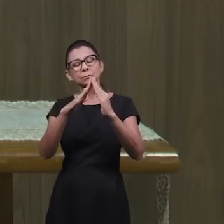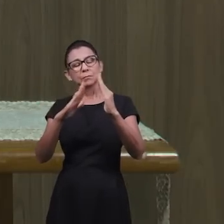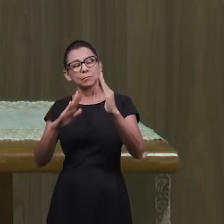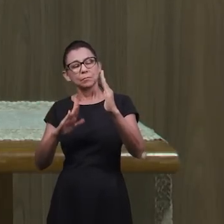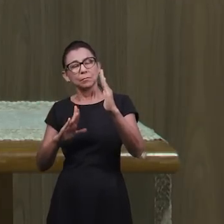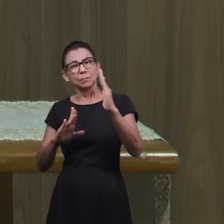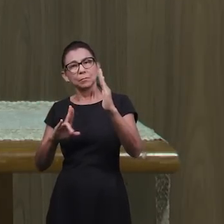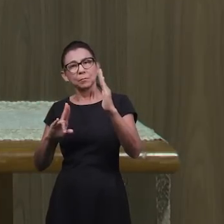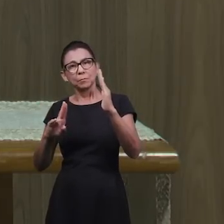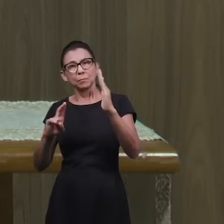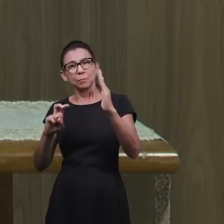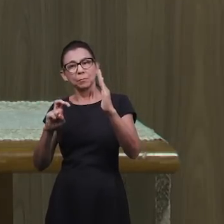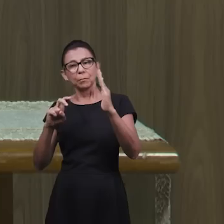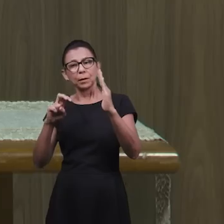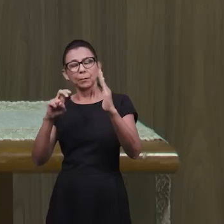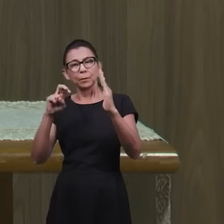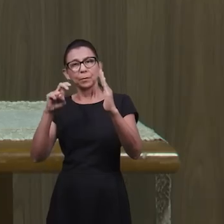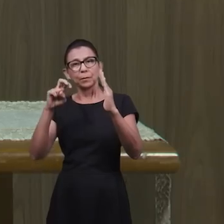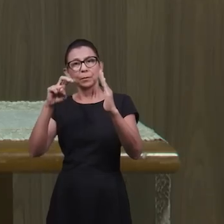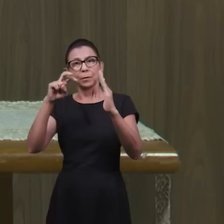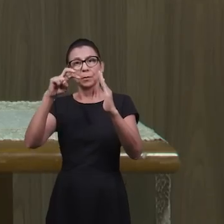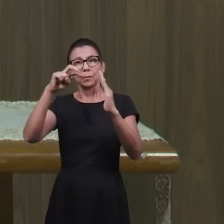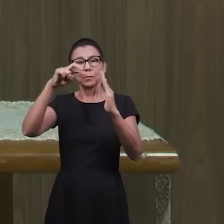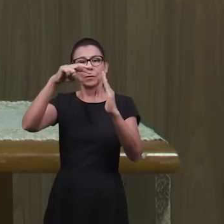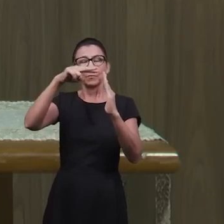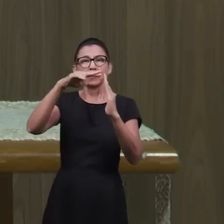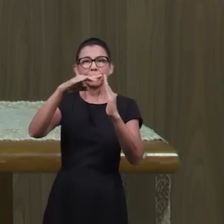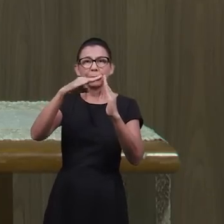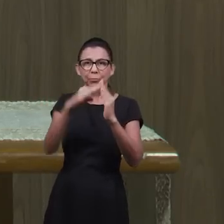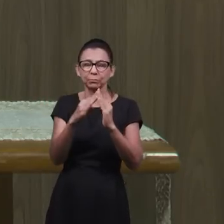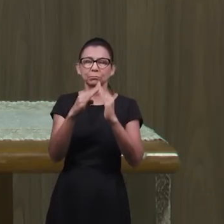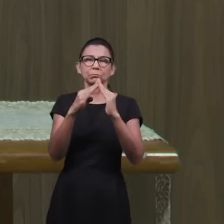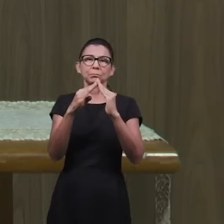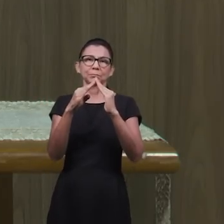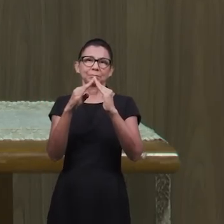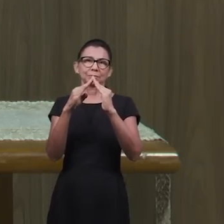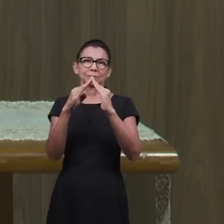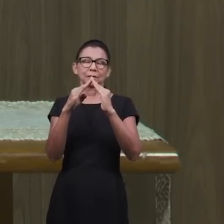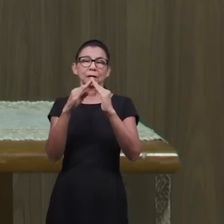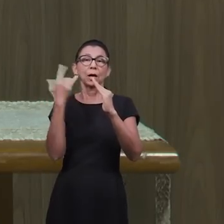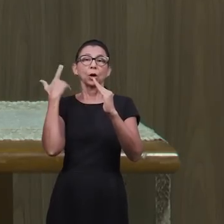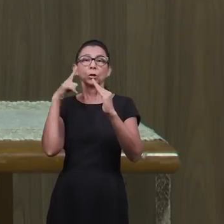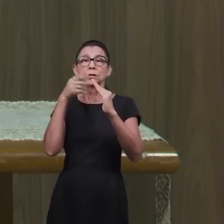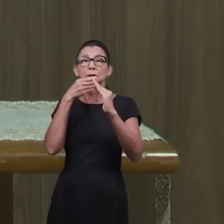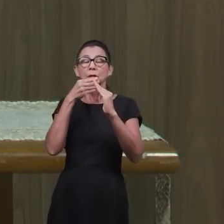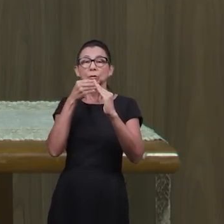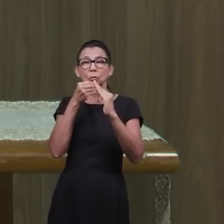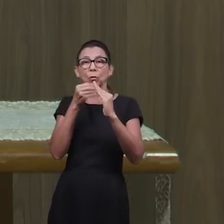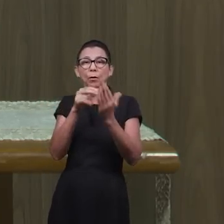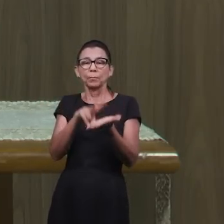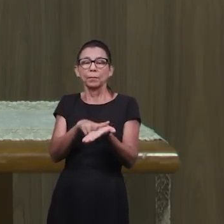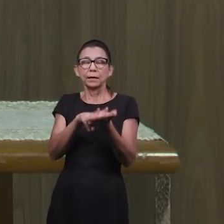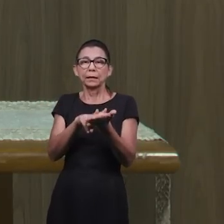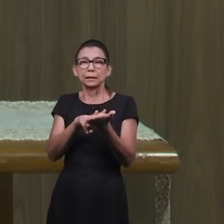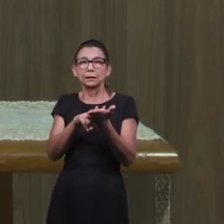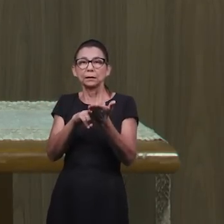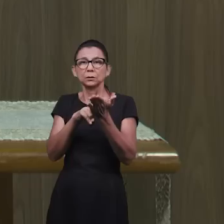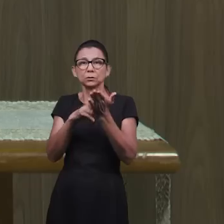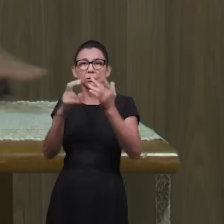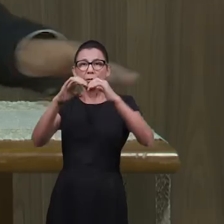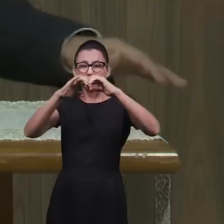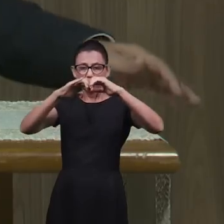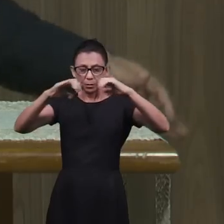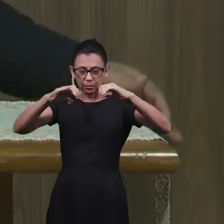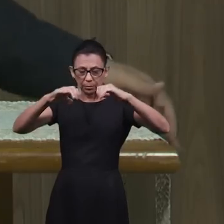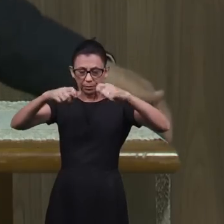Jesus deu a ele disse assim: olha, os teus pecados estão perdoados. Então quando nós lemos esse texto